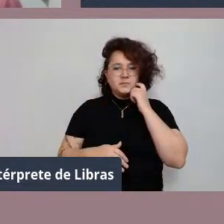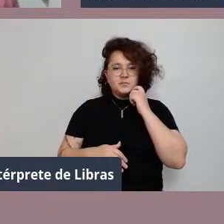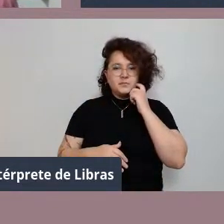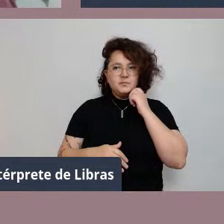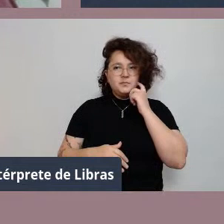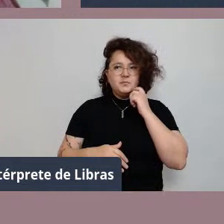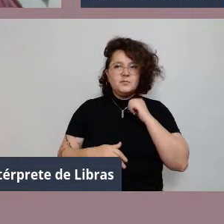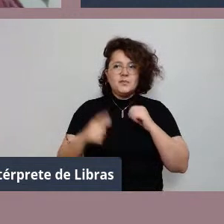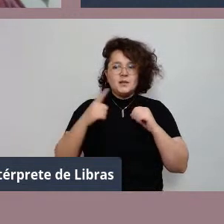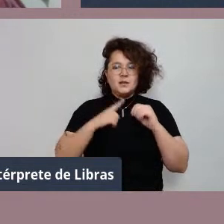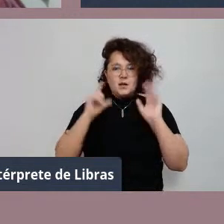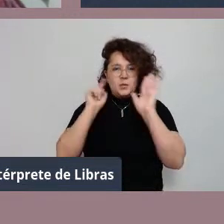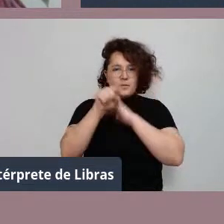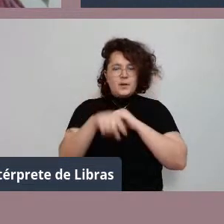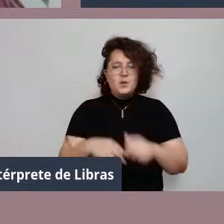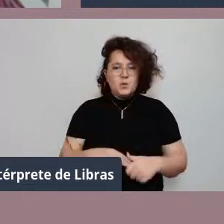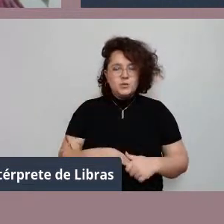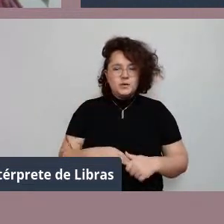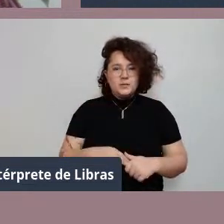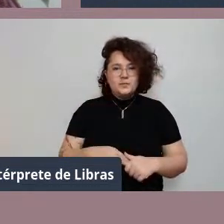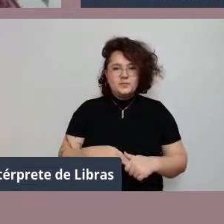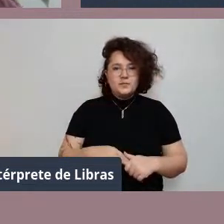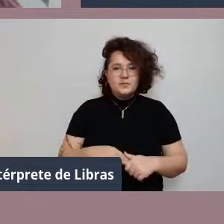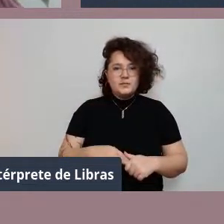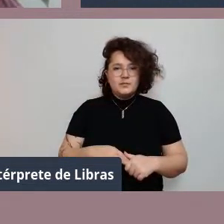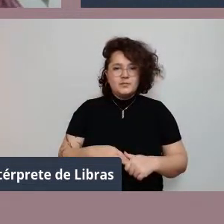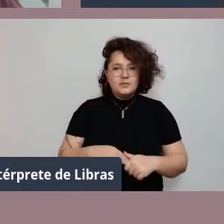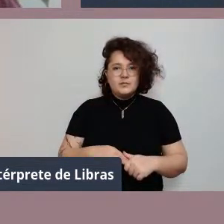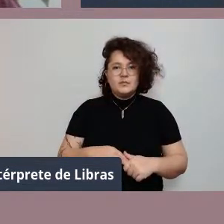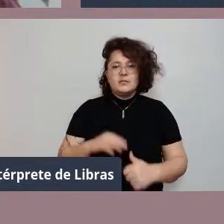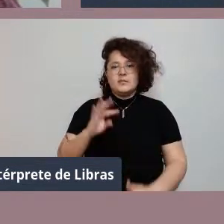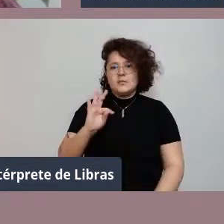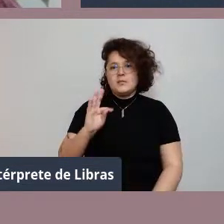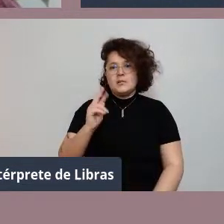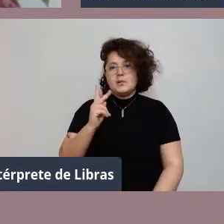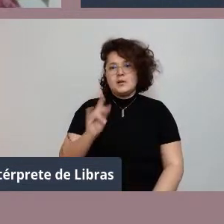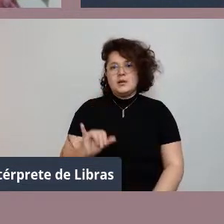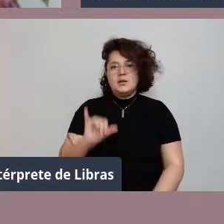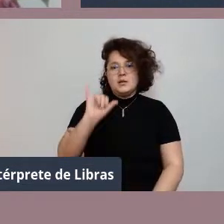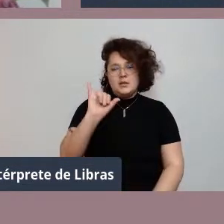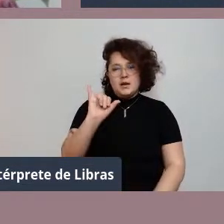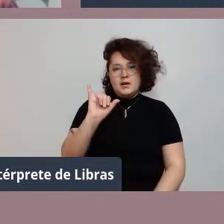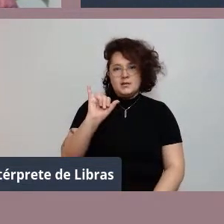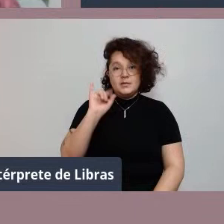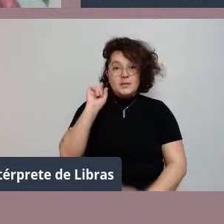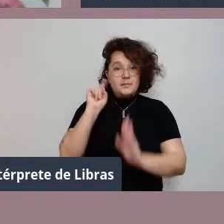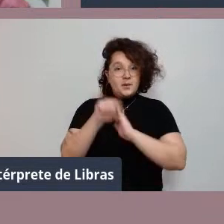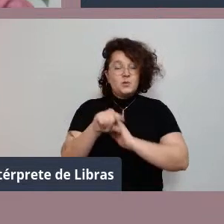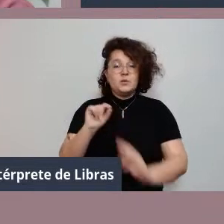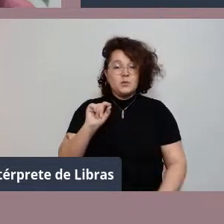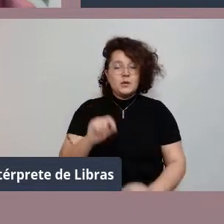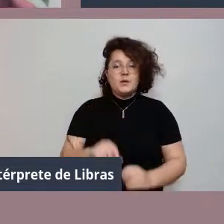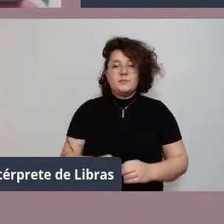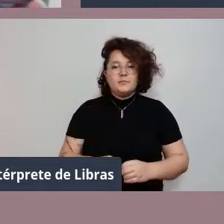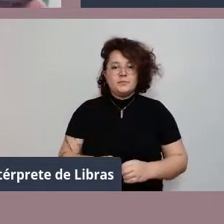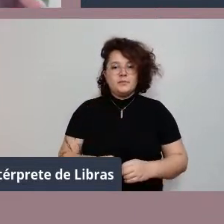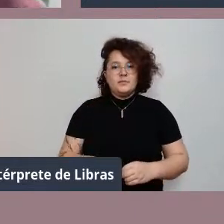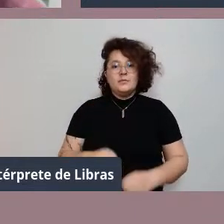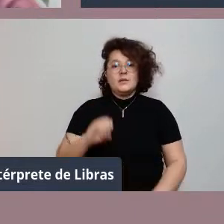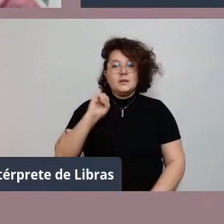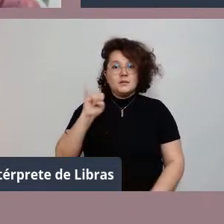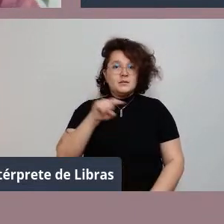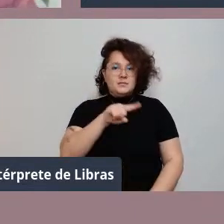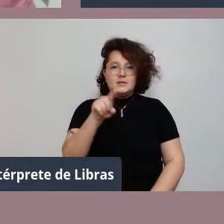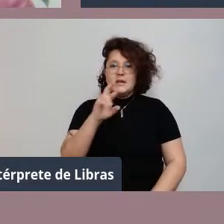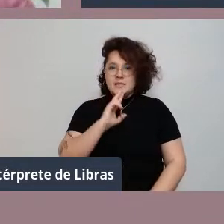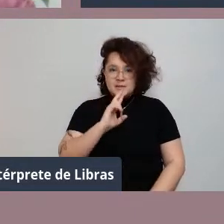Tem uma pergunta aqui da Thay Bettini, pergunta muito boa, que é assim, para quem quiser responder,